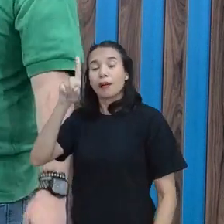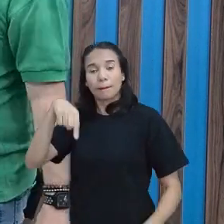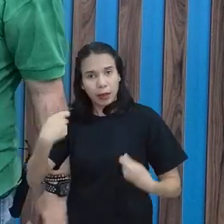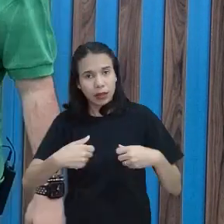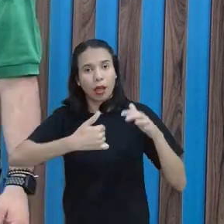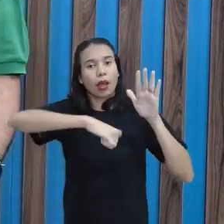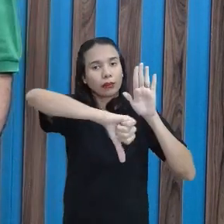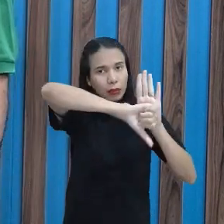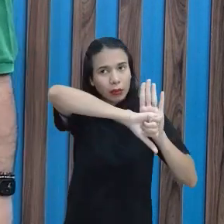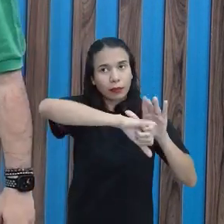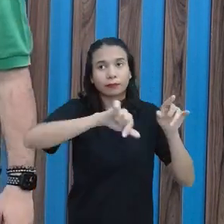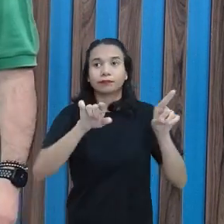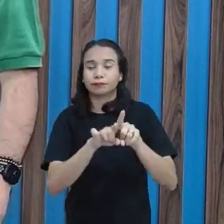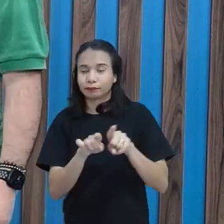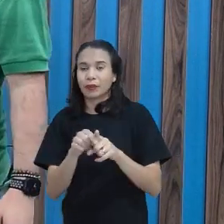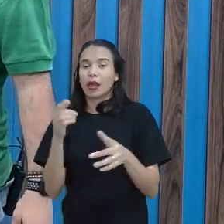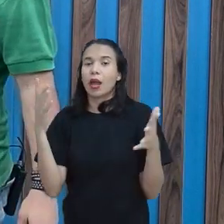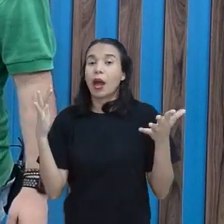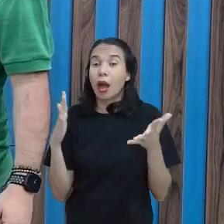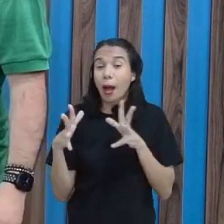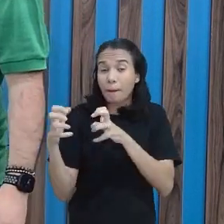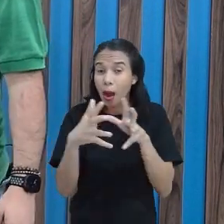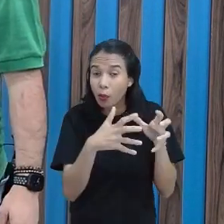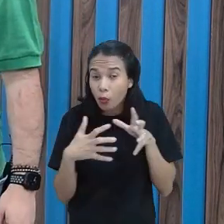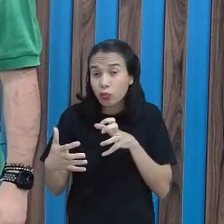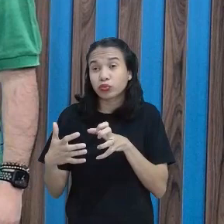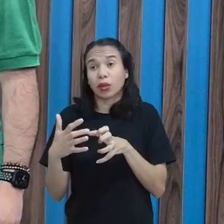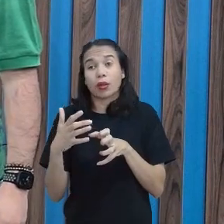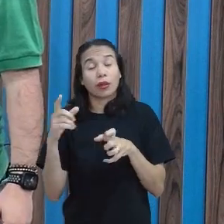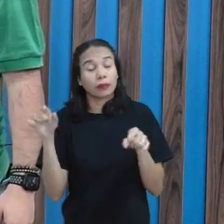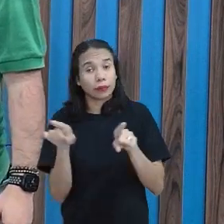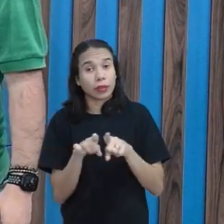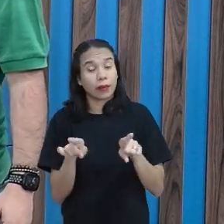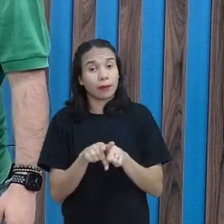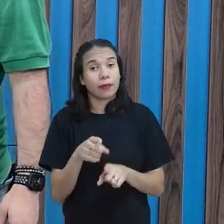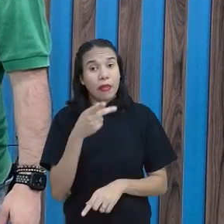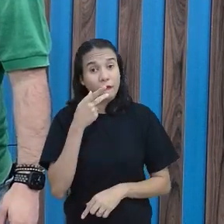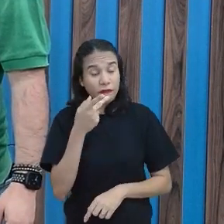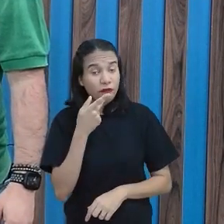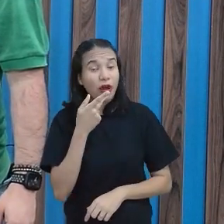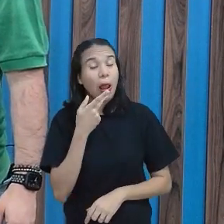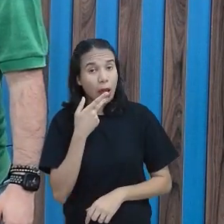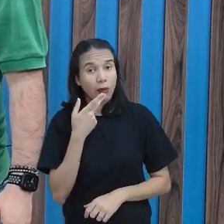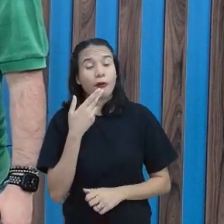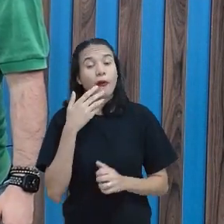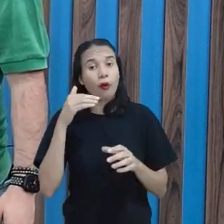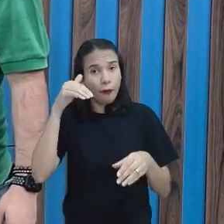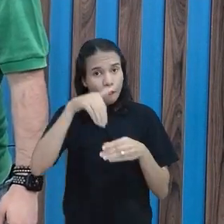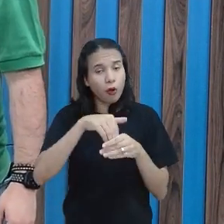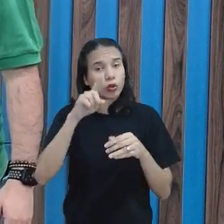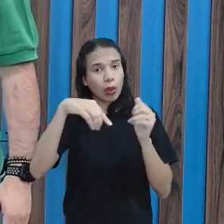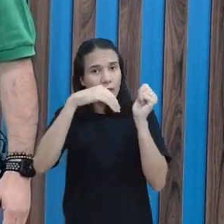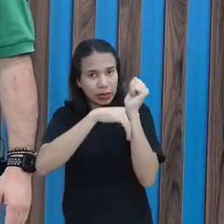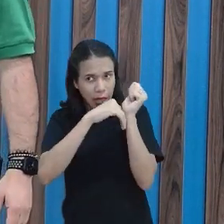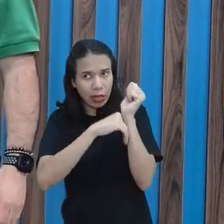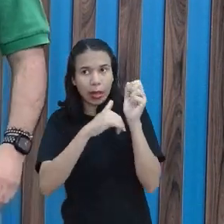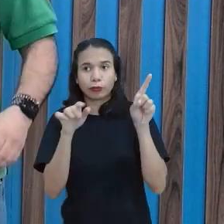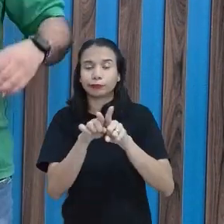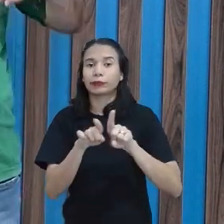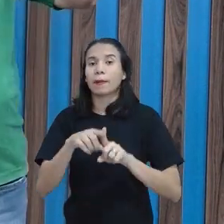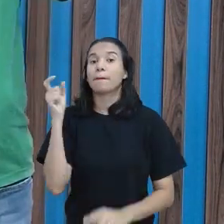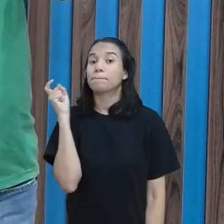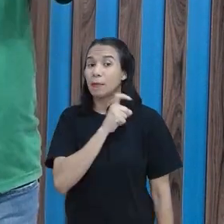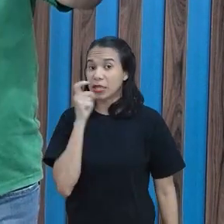penalizado, causar desordem, violação do voto, porque o voto é secreto, alguém votar mais de uma vez é crime e a